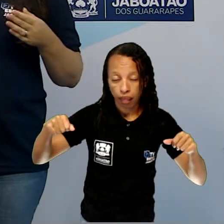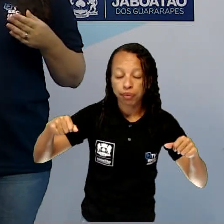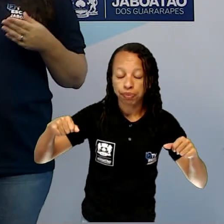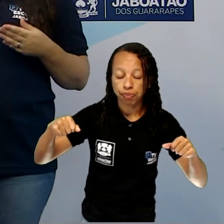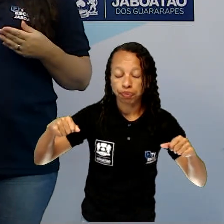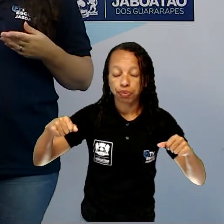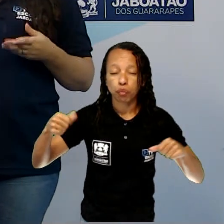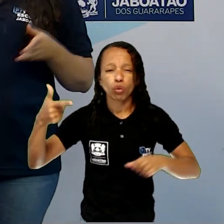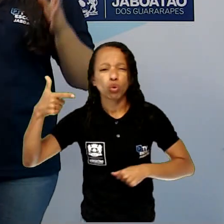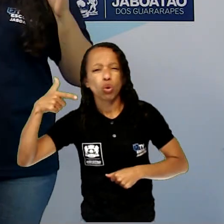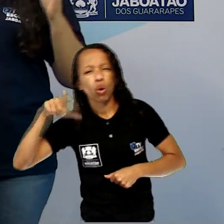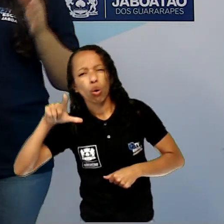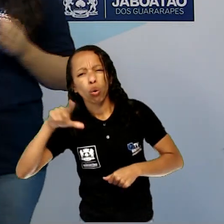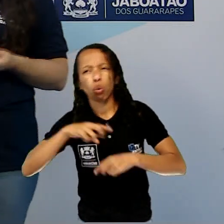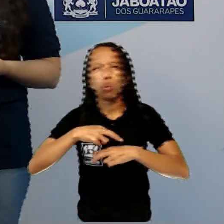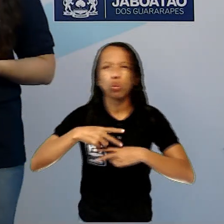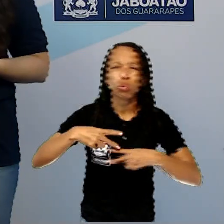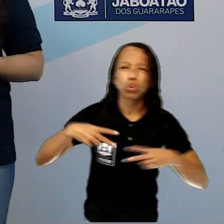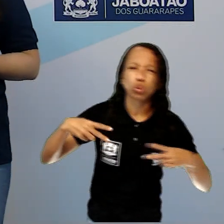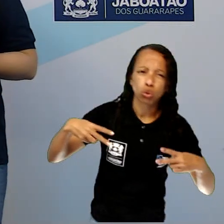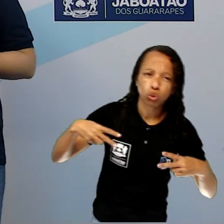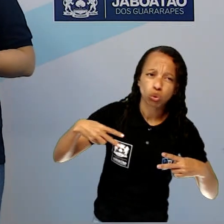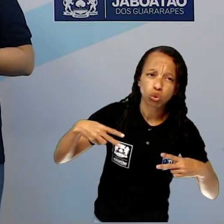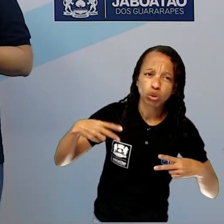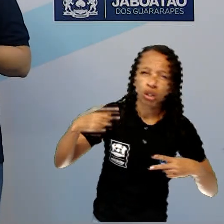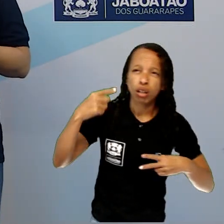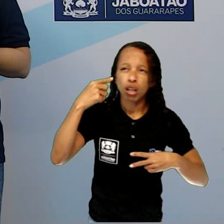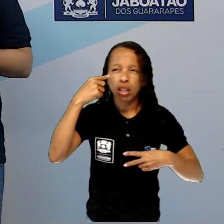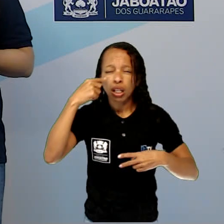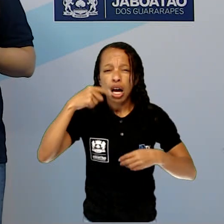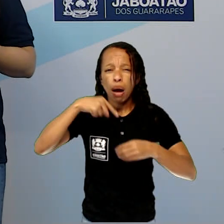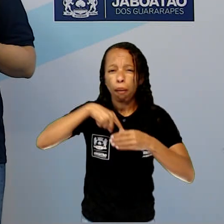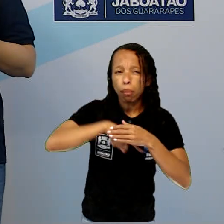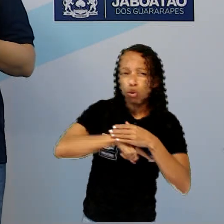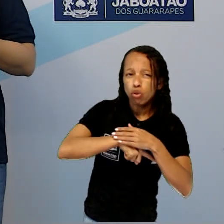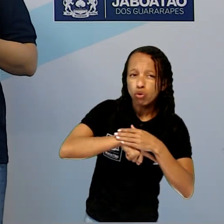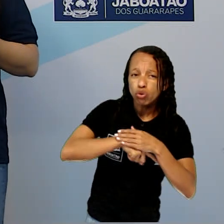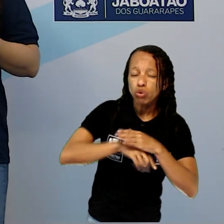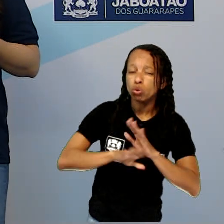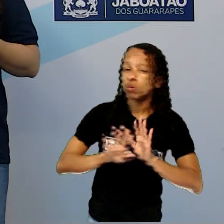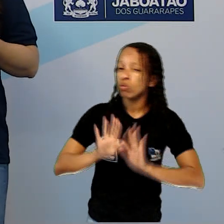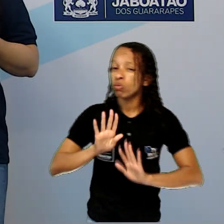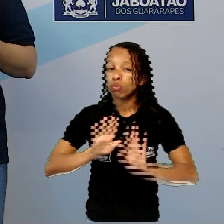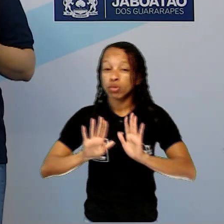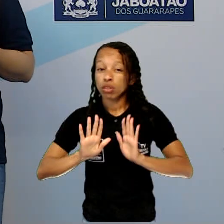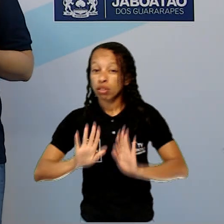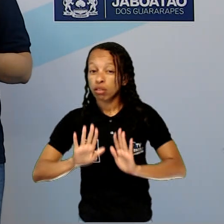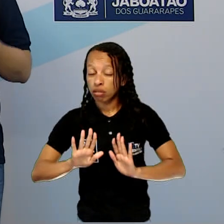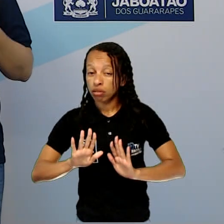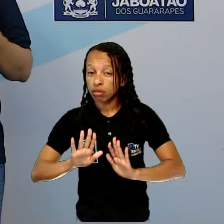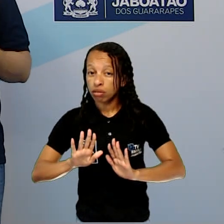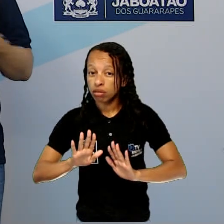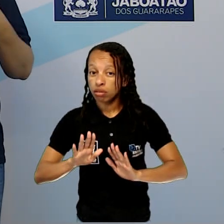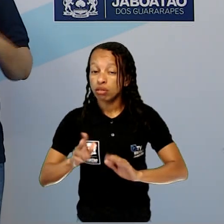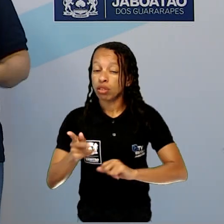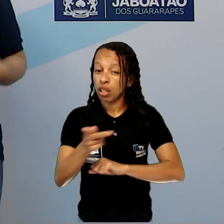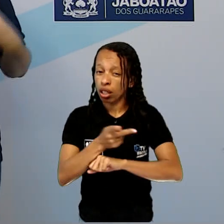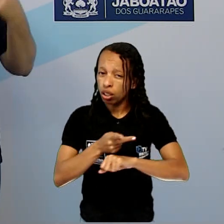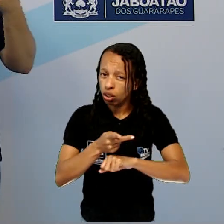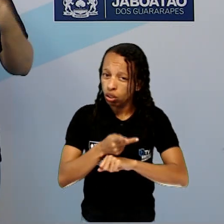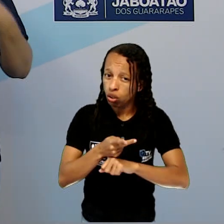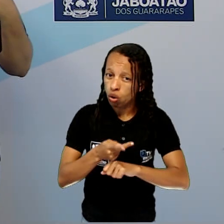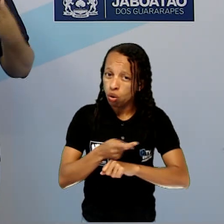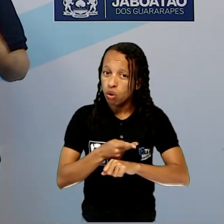ou alguma coisa perfurou, você não deve retirar nada que tenha cravado no seu olho. Você tem que chamar a emergência, porque eles